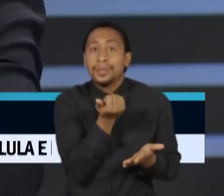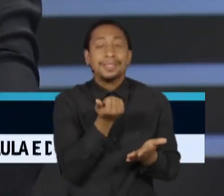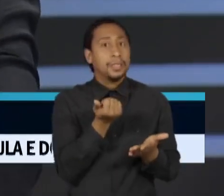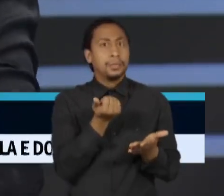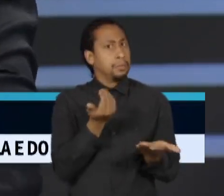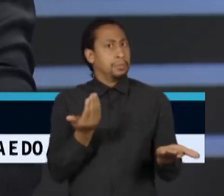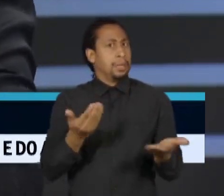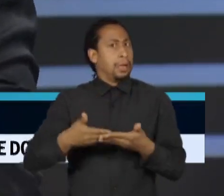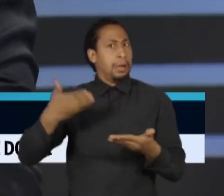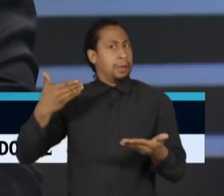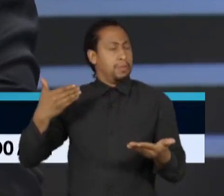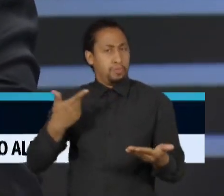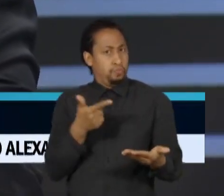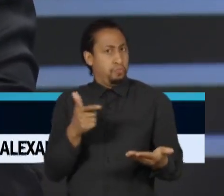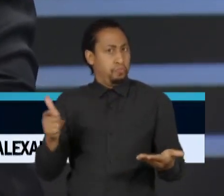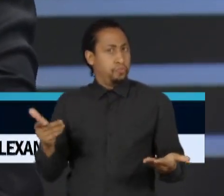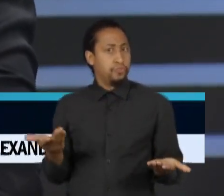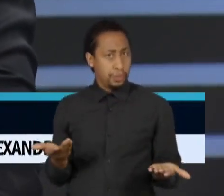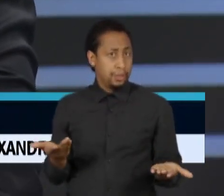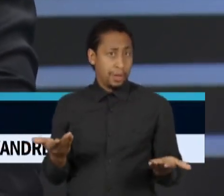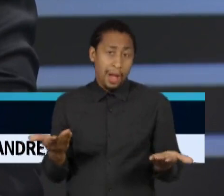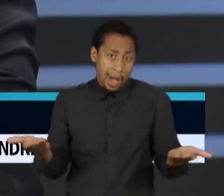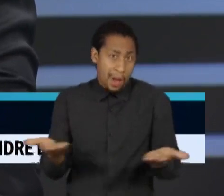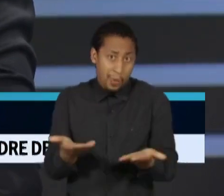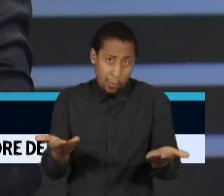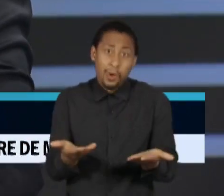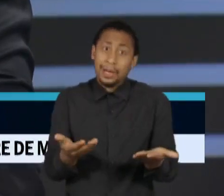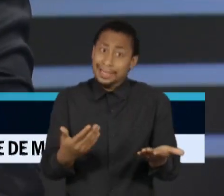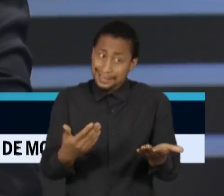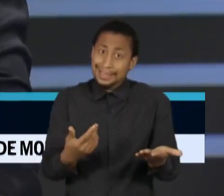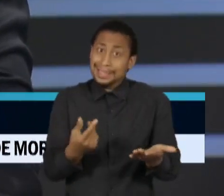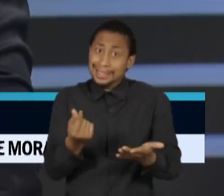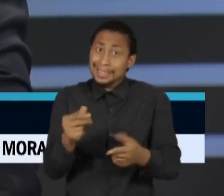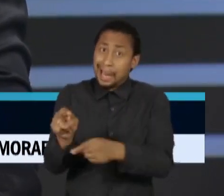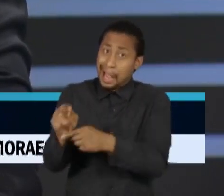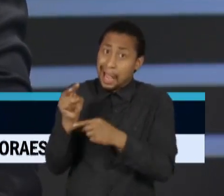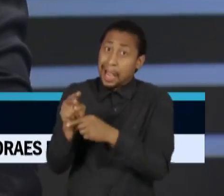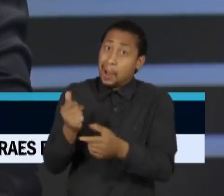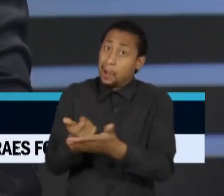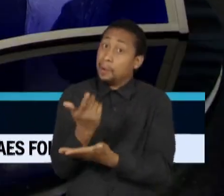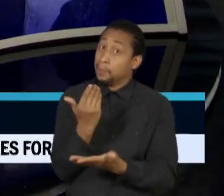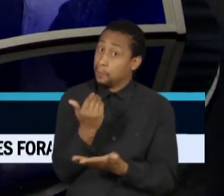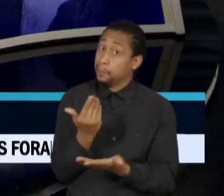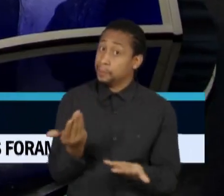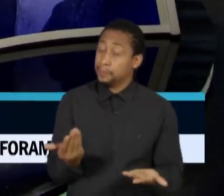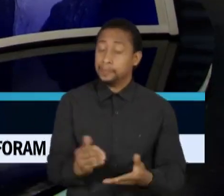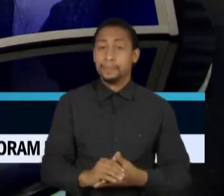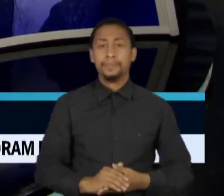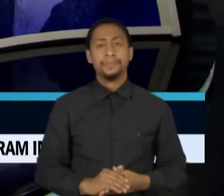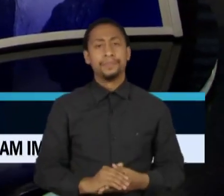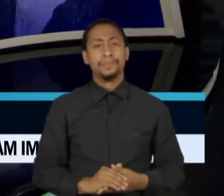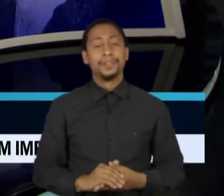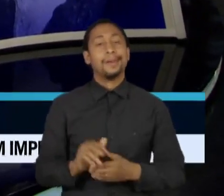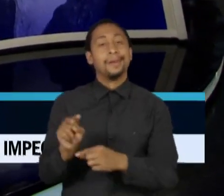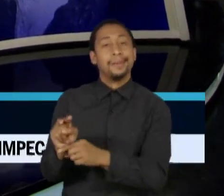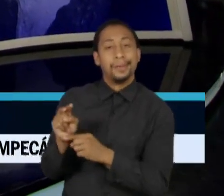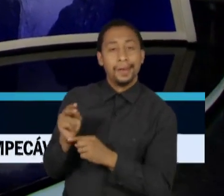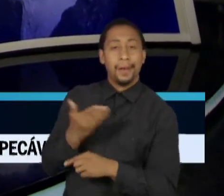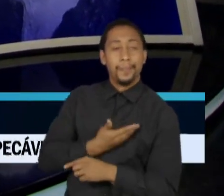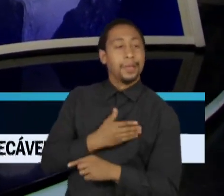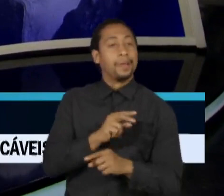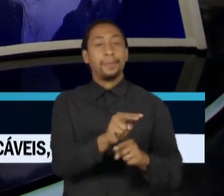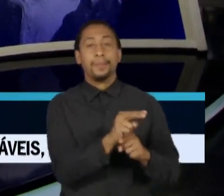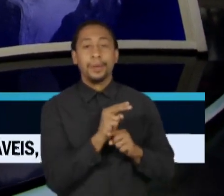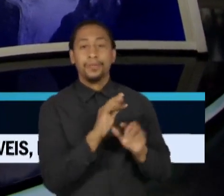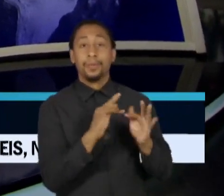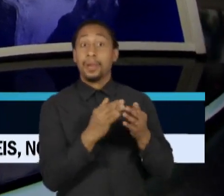estava tanto, né, no nosso dia a dia como perspectiva. Agora está. É para empréstimo com amigos, parentes e muitas